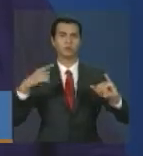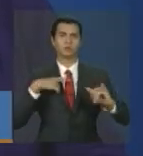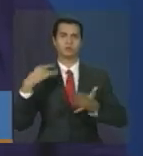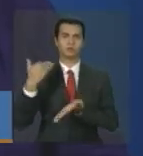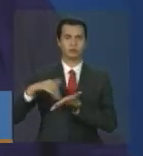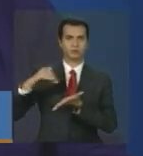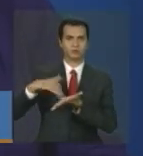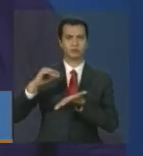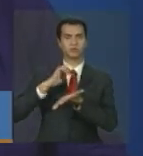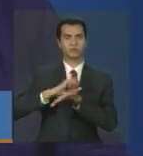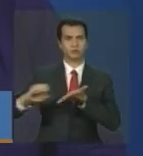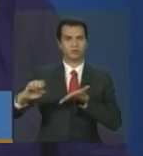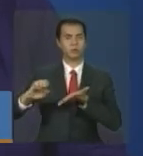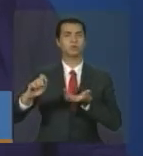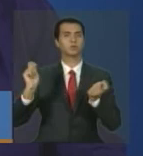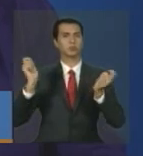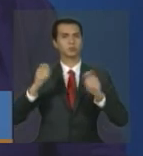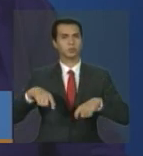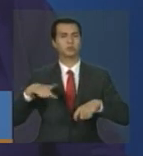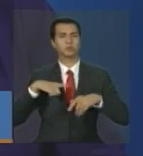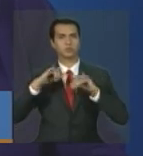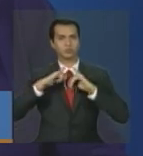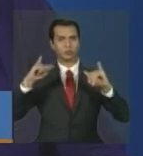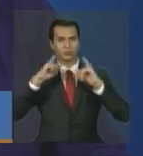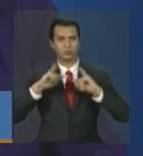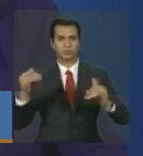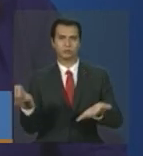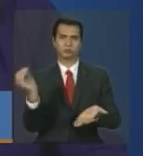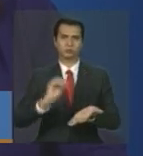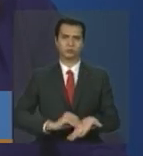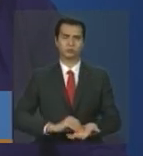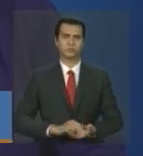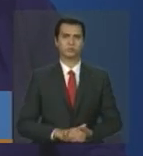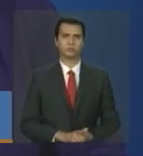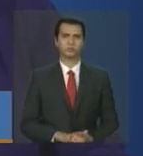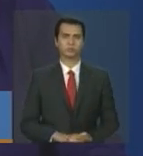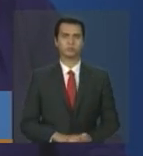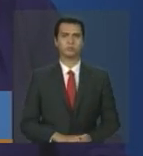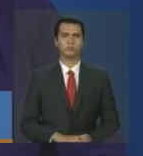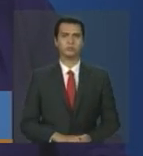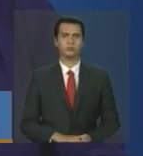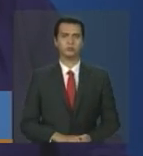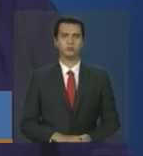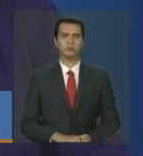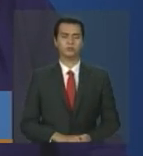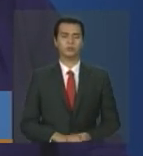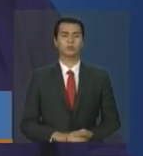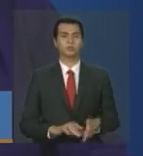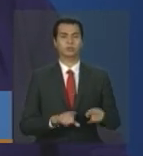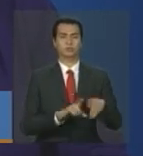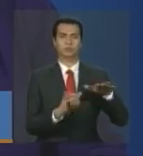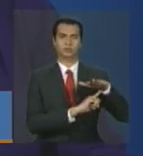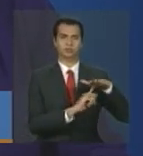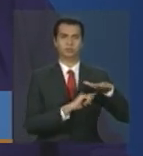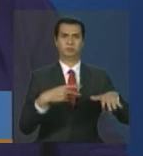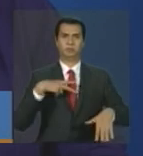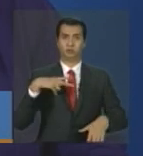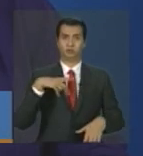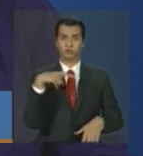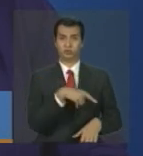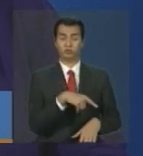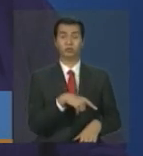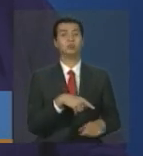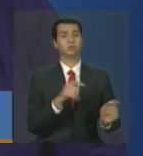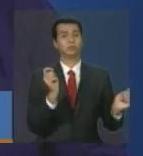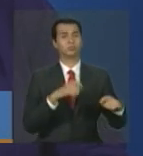vai estar de posse dessas informações e das entidades privadas é a própria entidade o